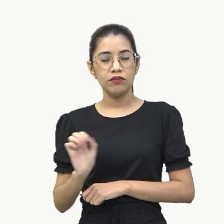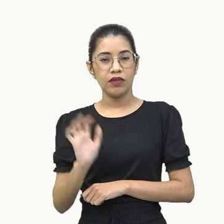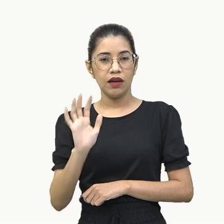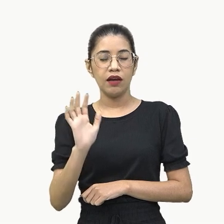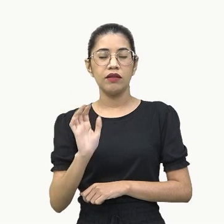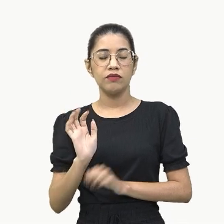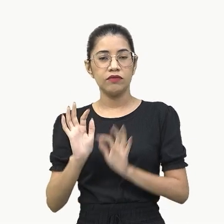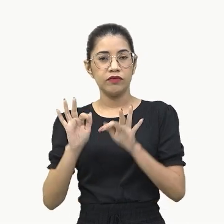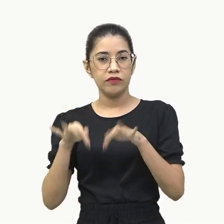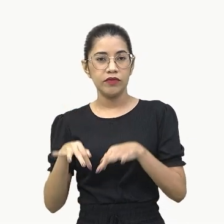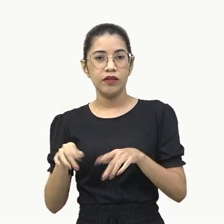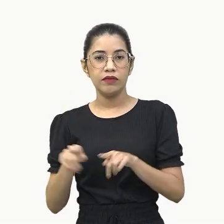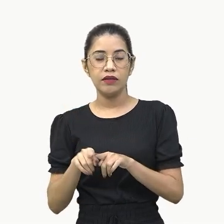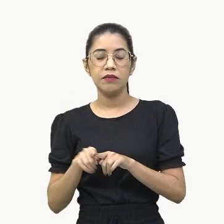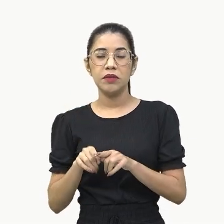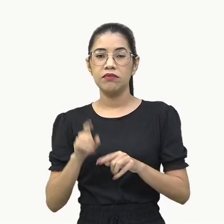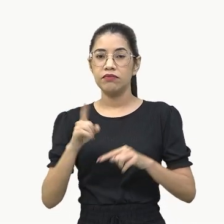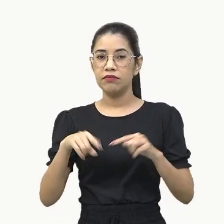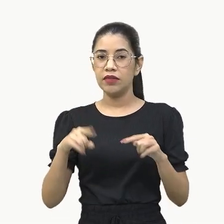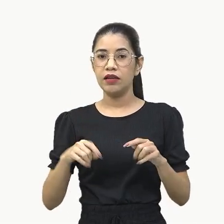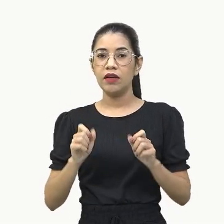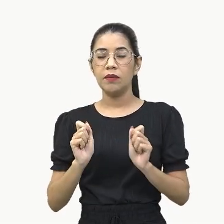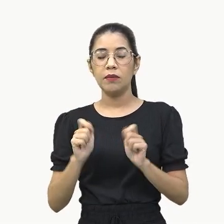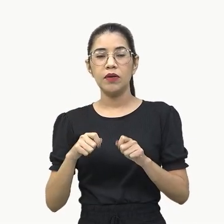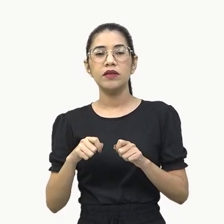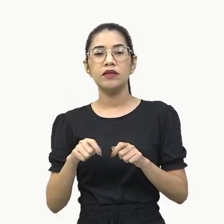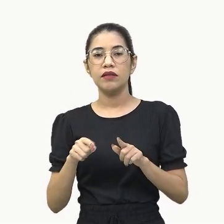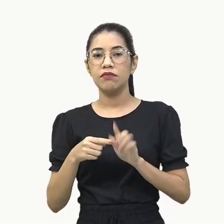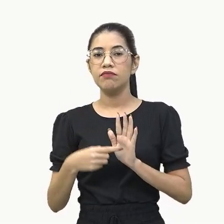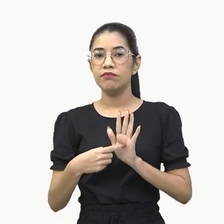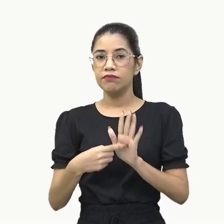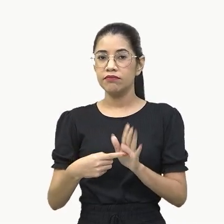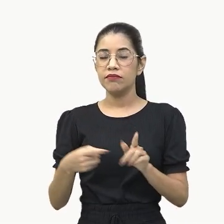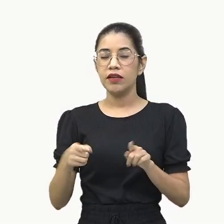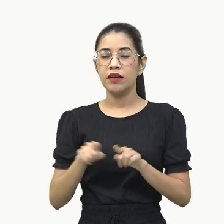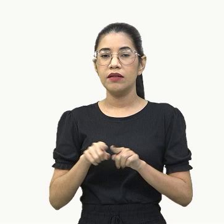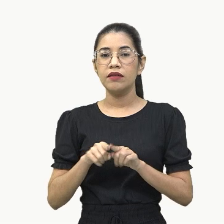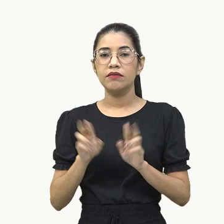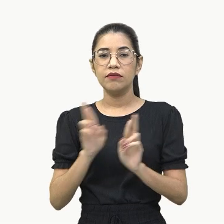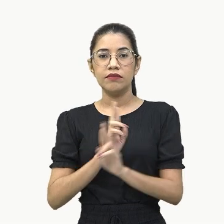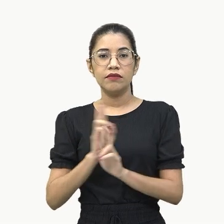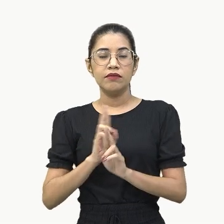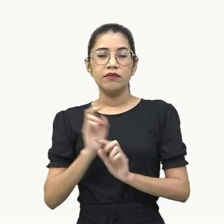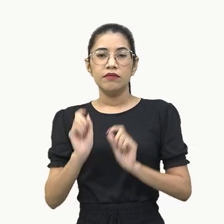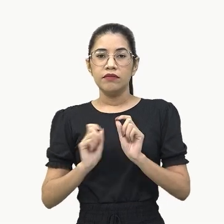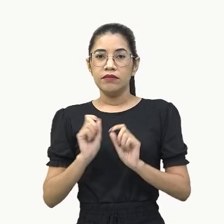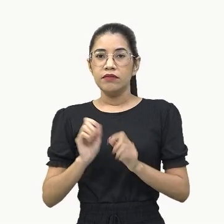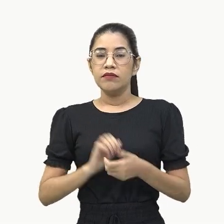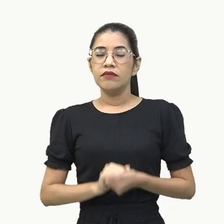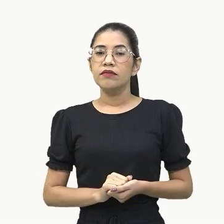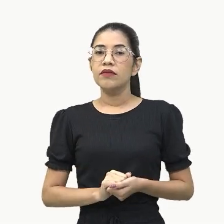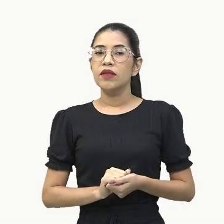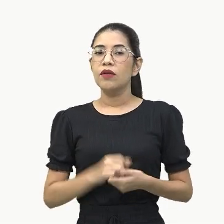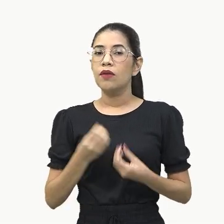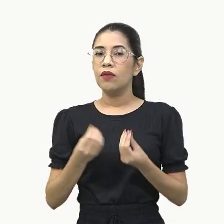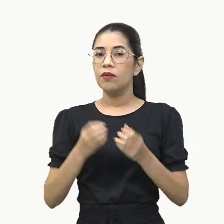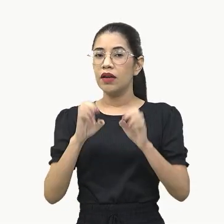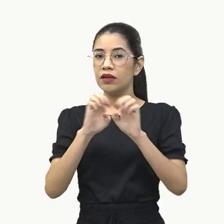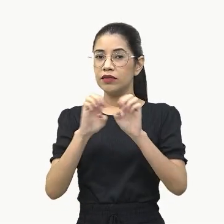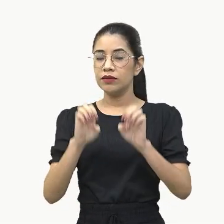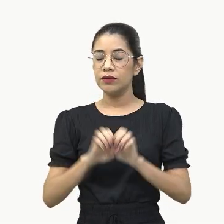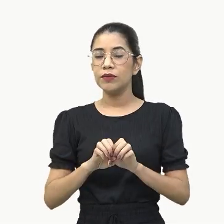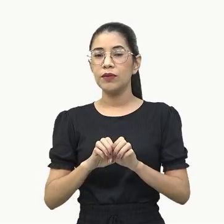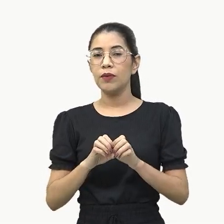mercadorias que a gente pode pode pontuar aí com relação eh a essa infraestrutura